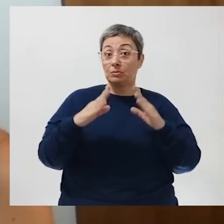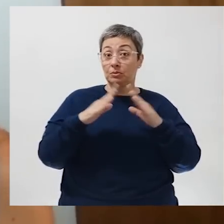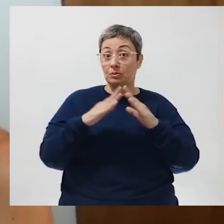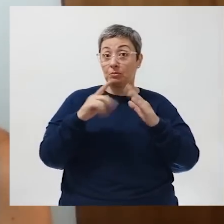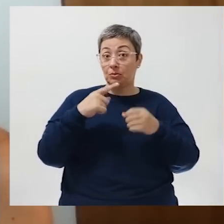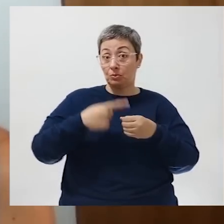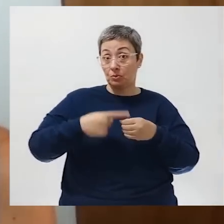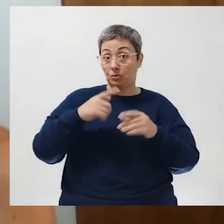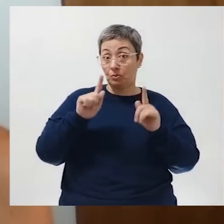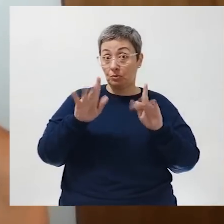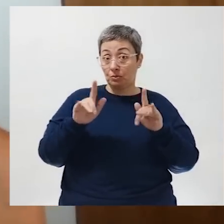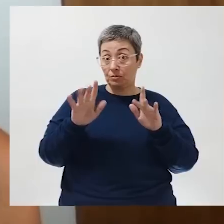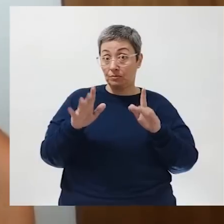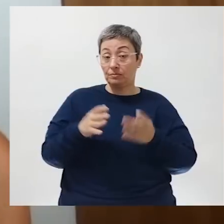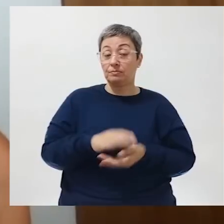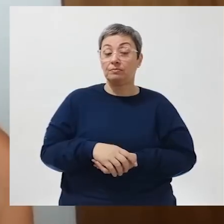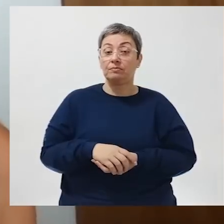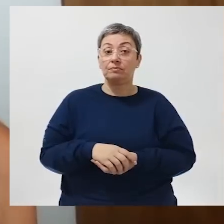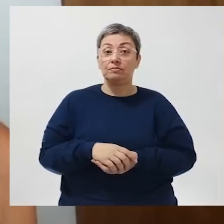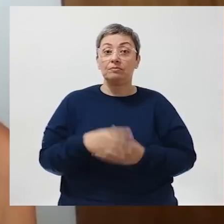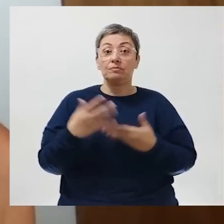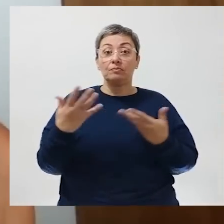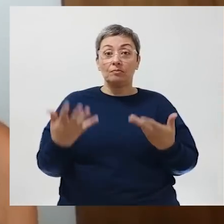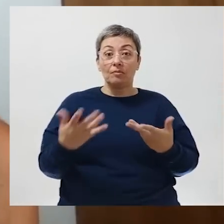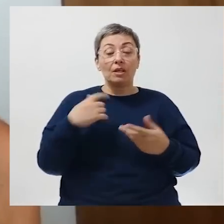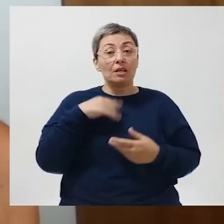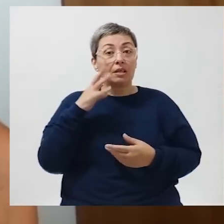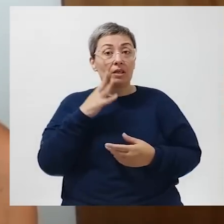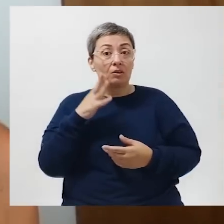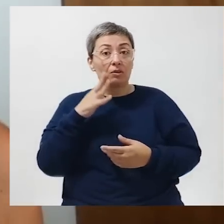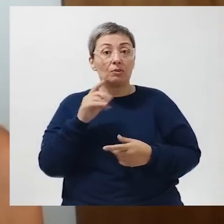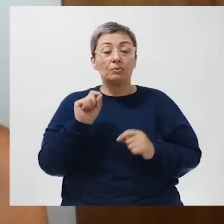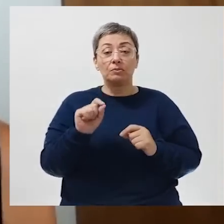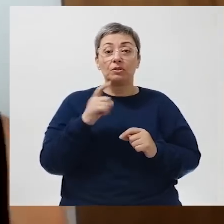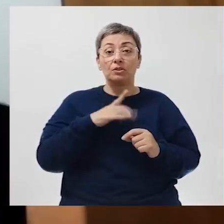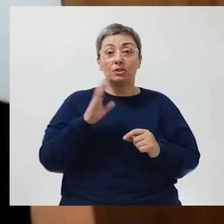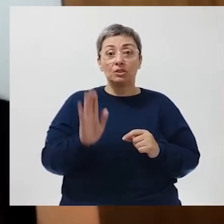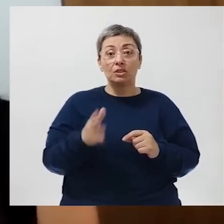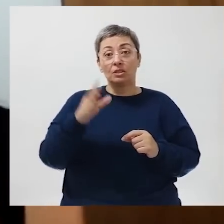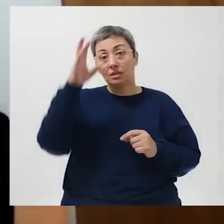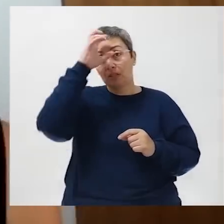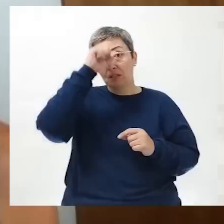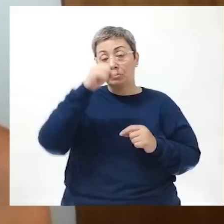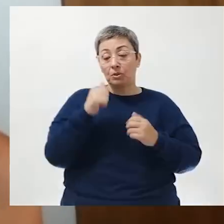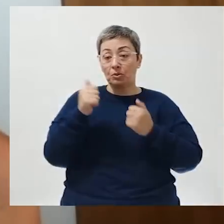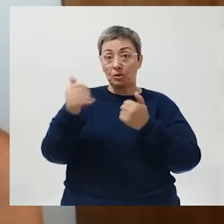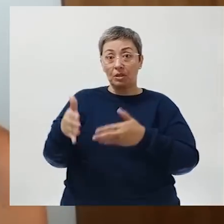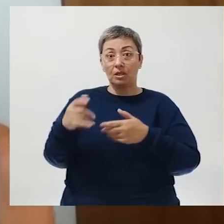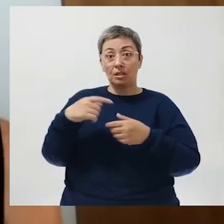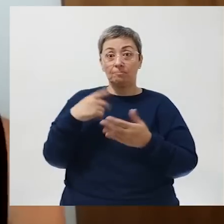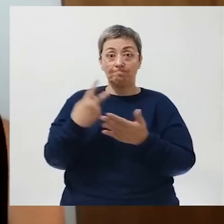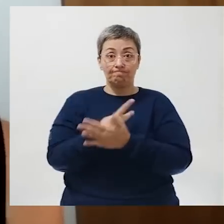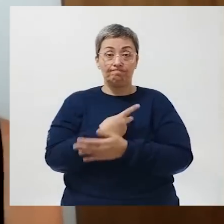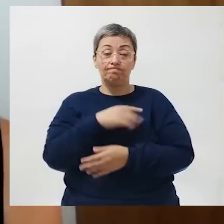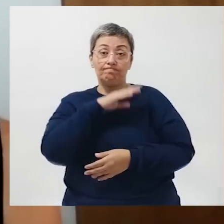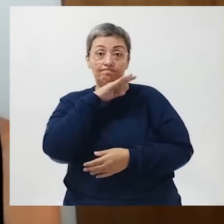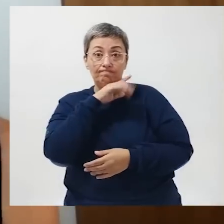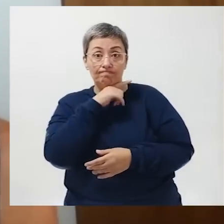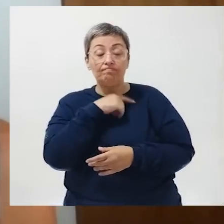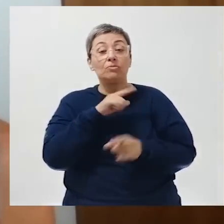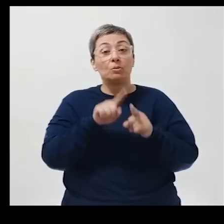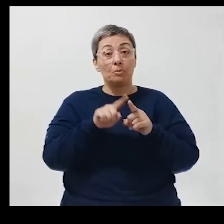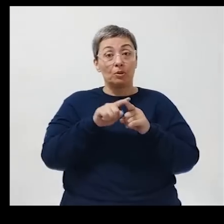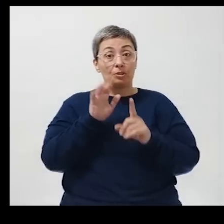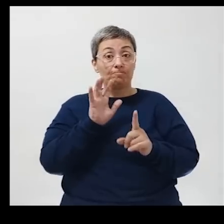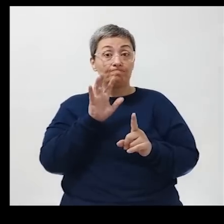moradores da cidade de Guarulhos. É legal também que nós já aprendemos que o descarte irregular dos